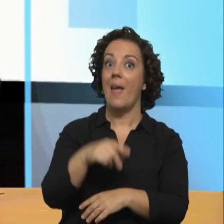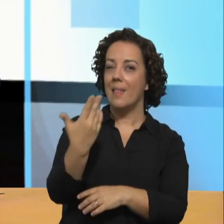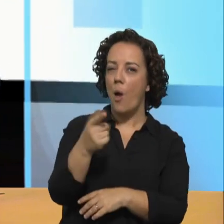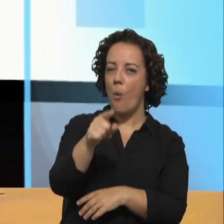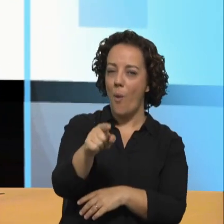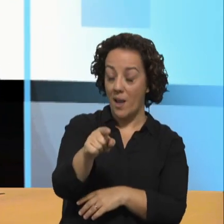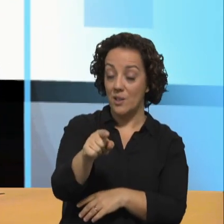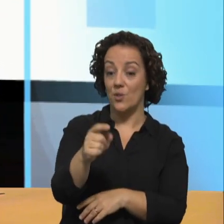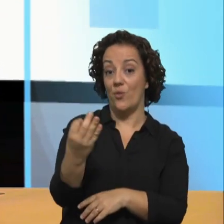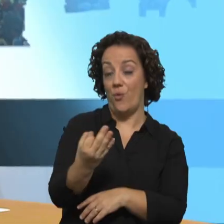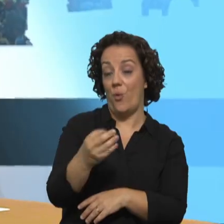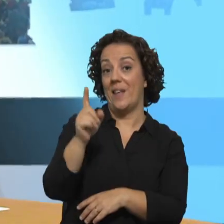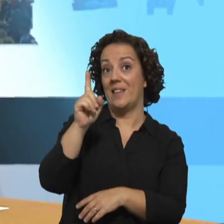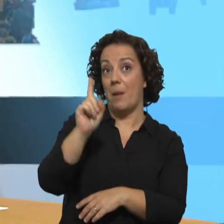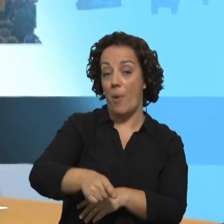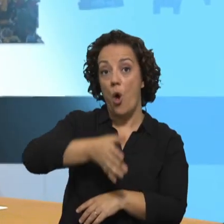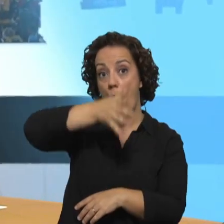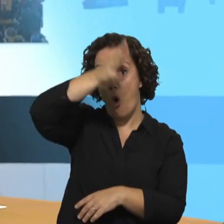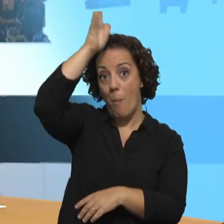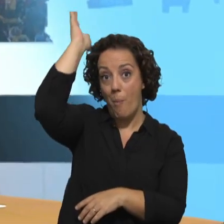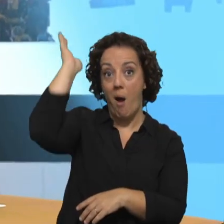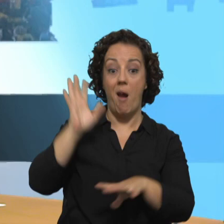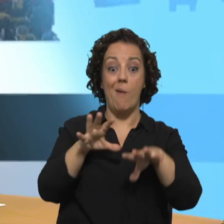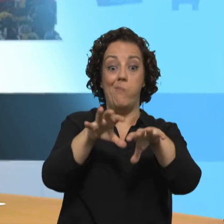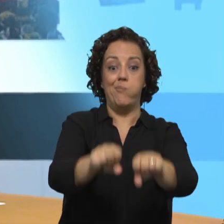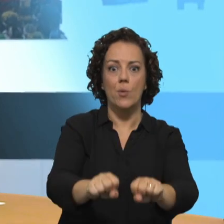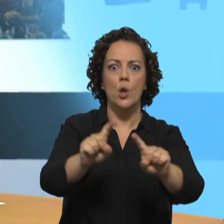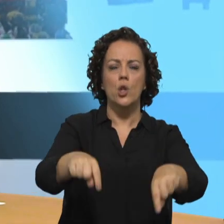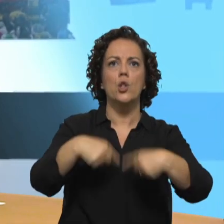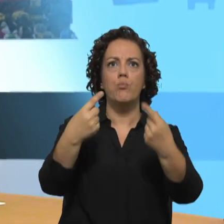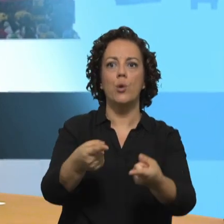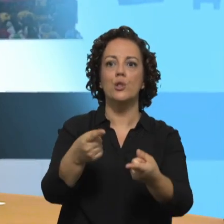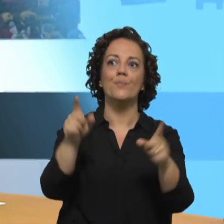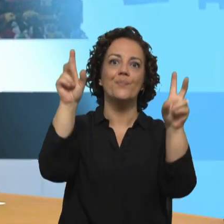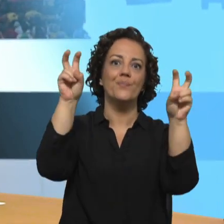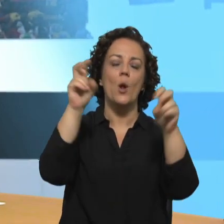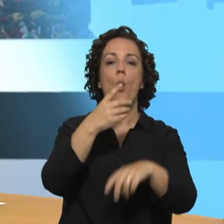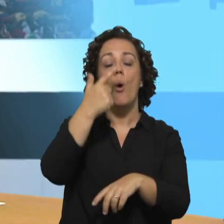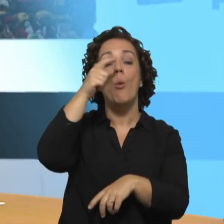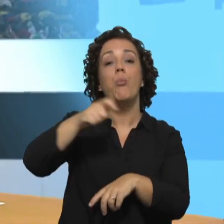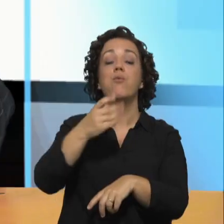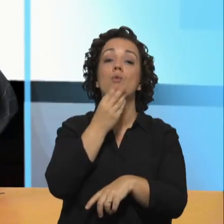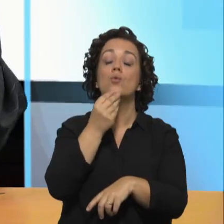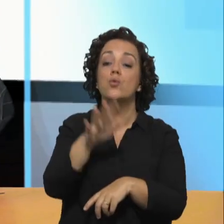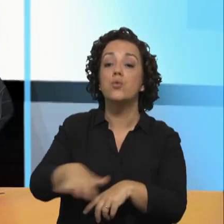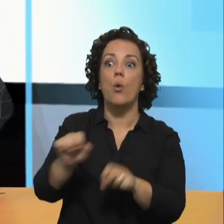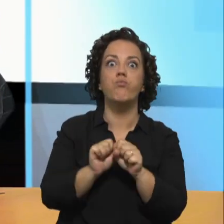a ocupação também romana, dá-se uma grande dispersão do chamado povo judeu. Sim, daqueles territórios. É